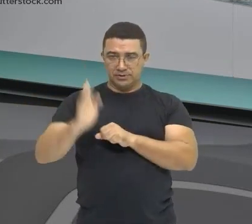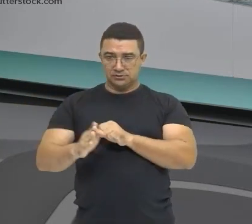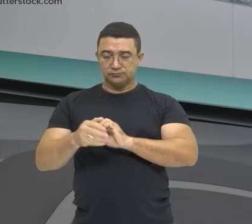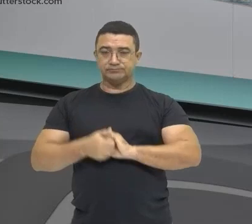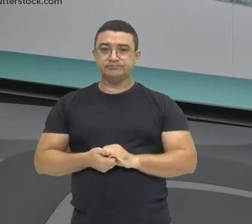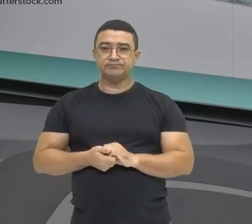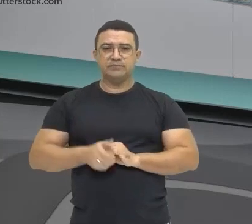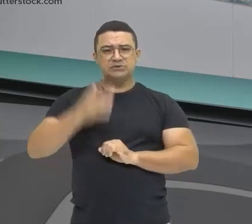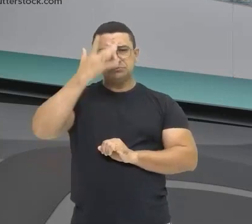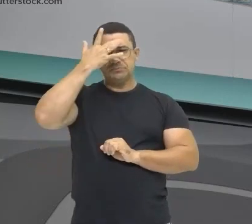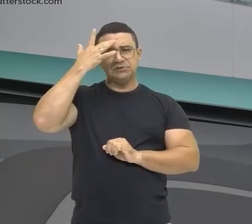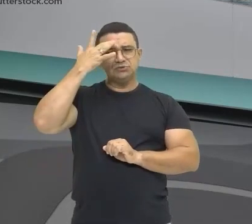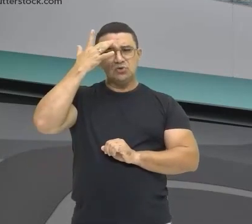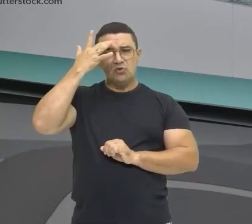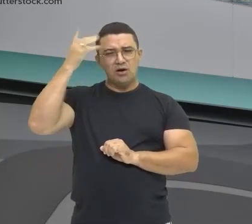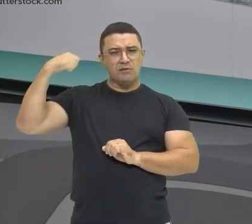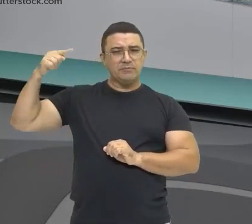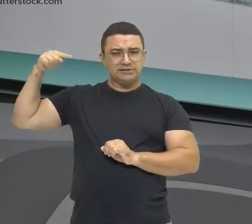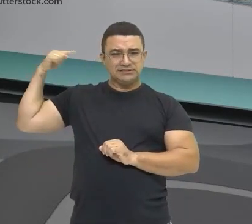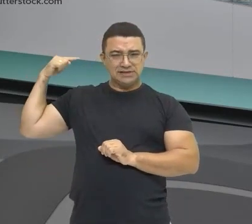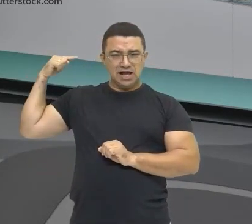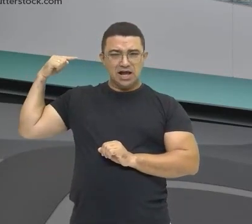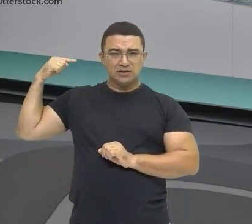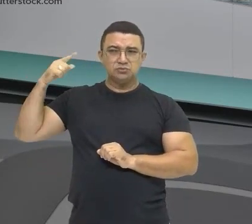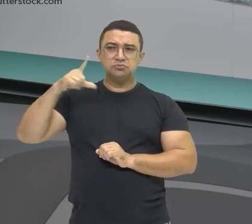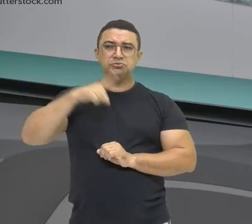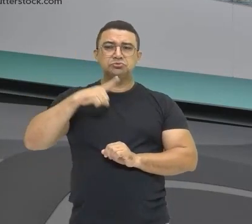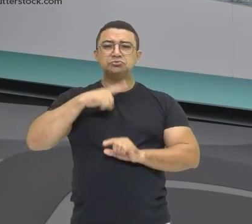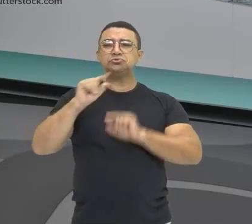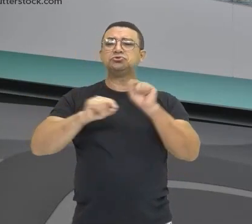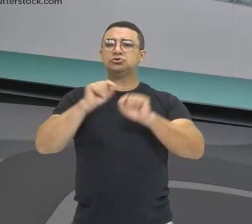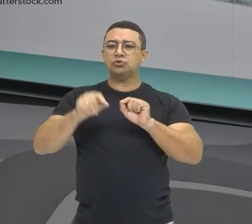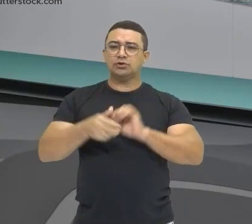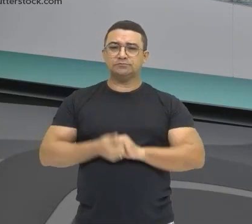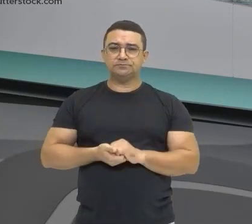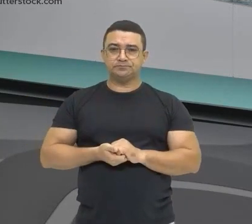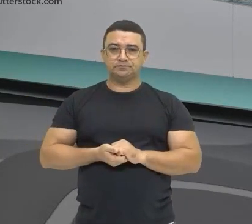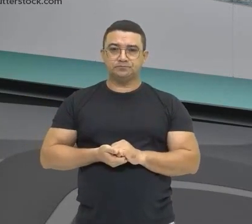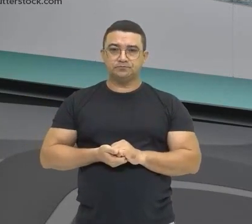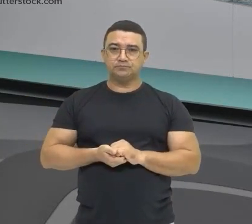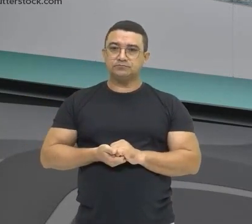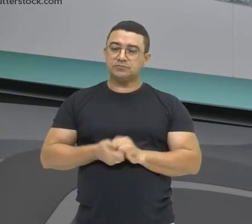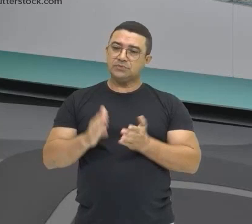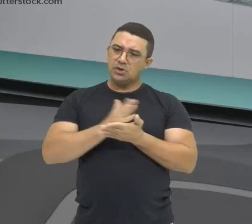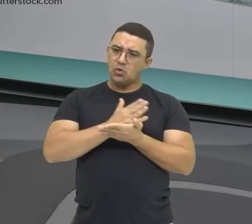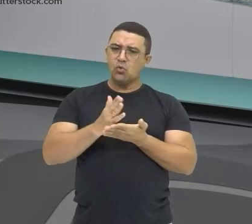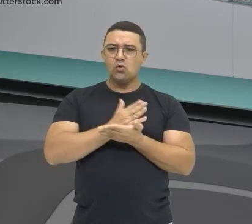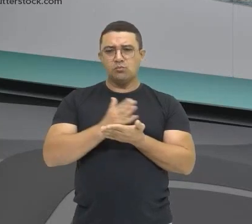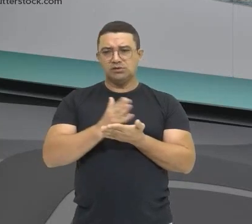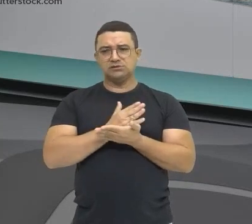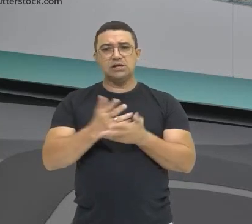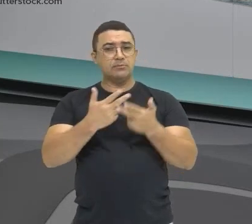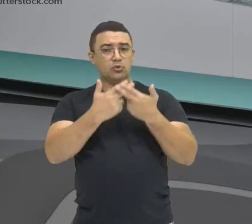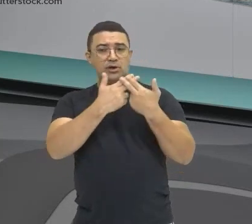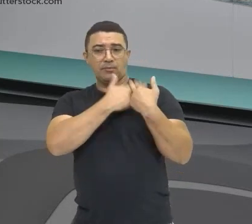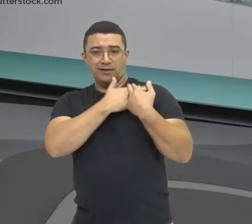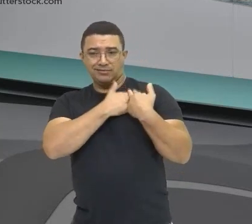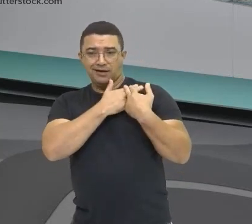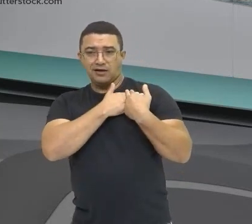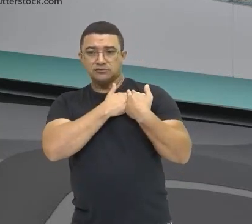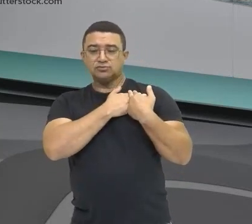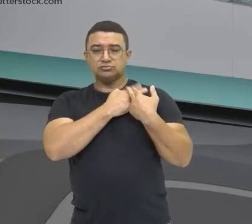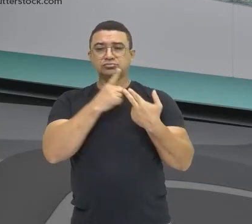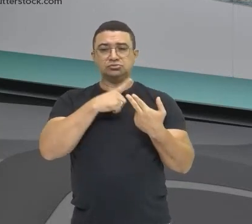esses viajantes, né, que integravam, que tinham, né, algumas missões específicas, eles integravam